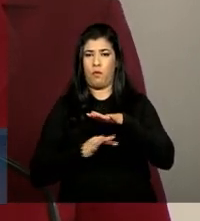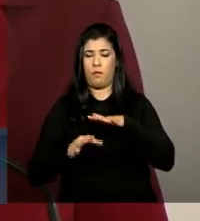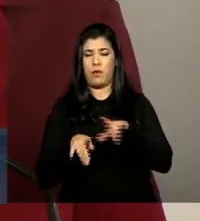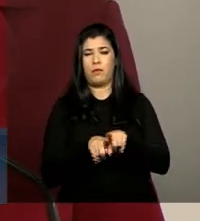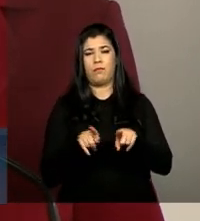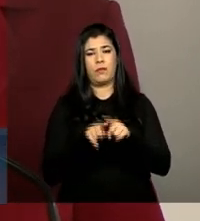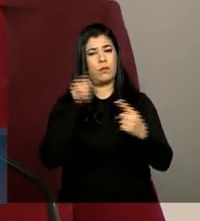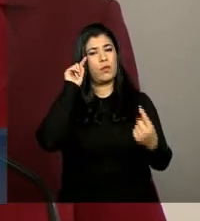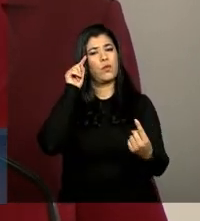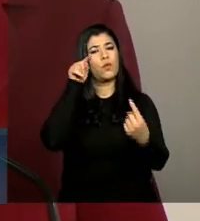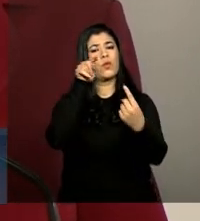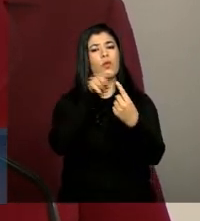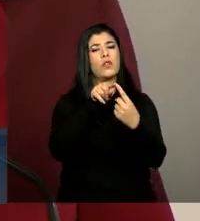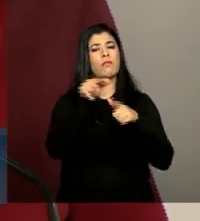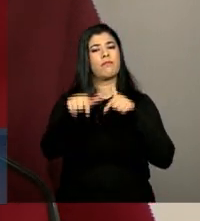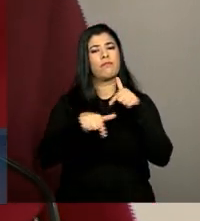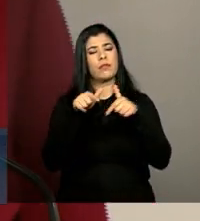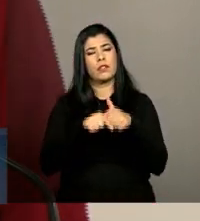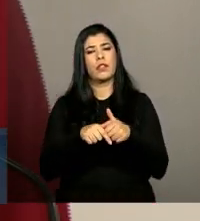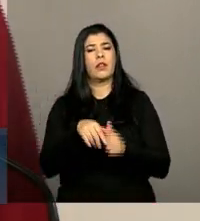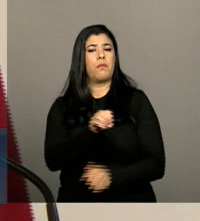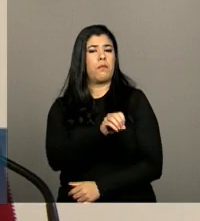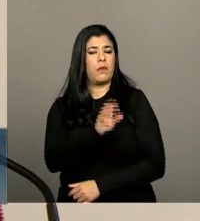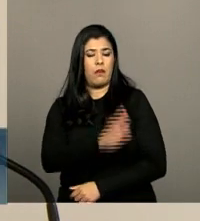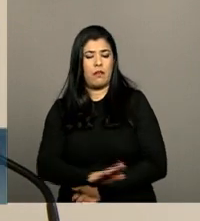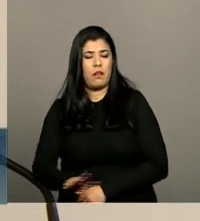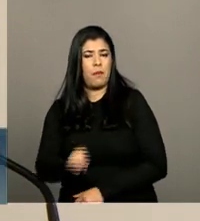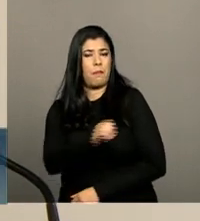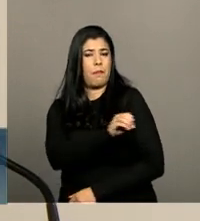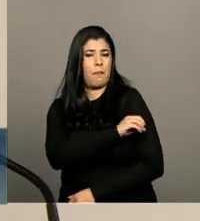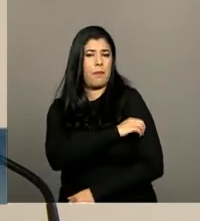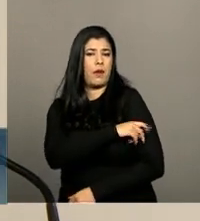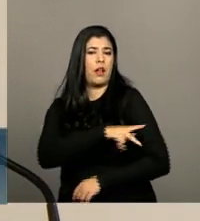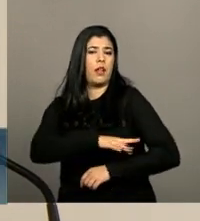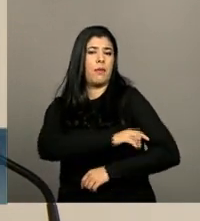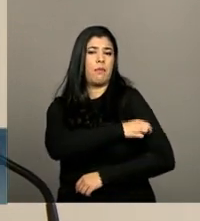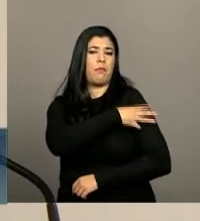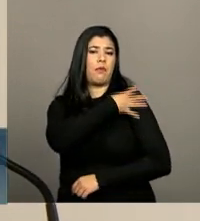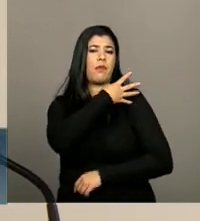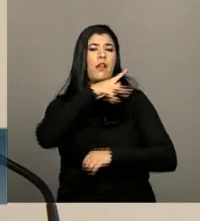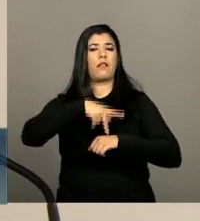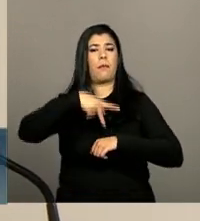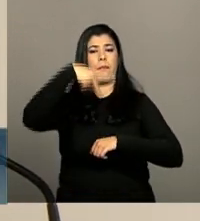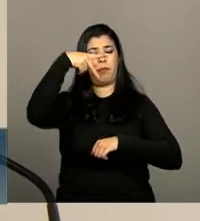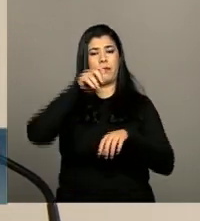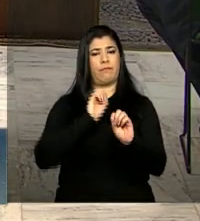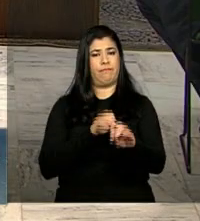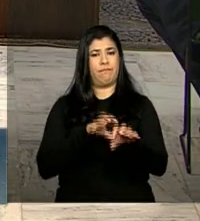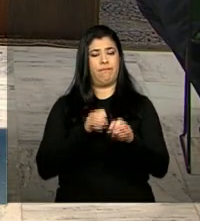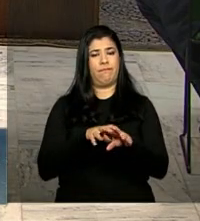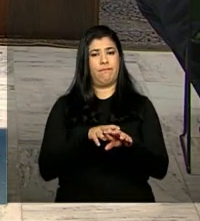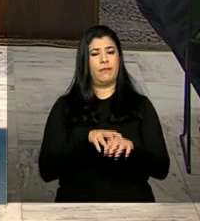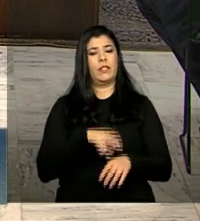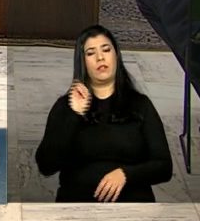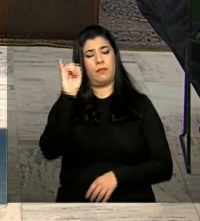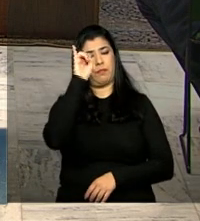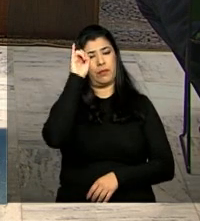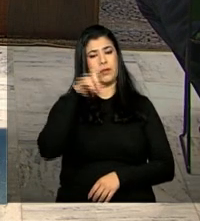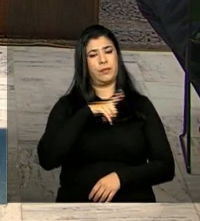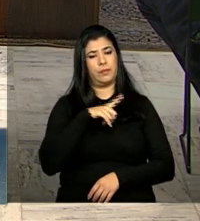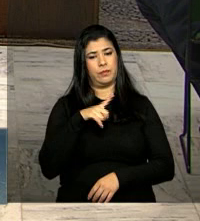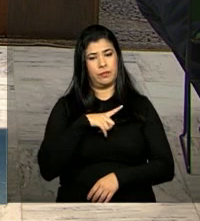brasileiros e brasileiras desde a creche a pós-graduação é um dos instrumentos essenciais eu queria